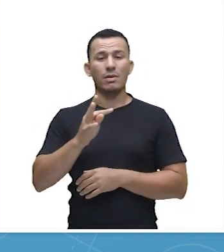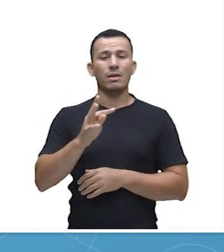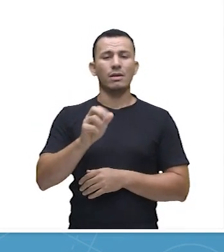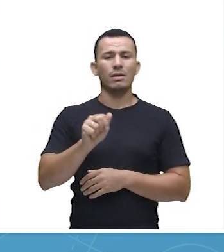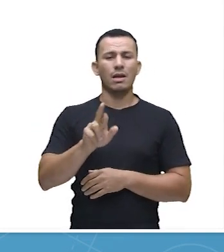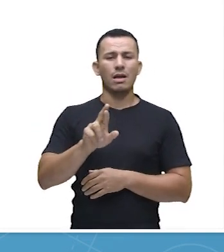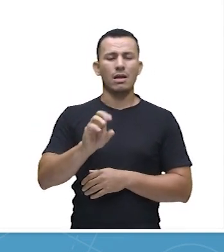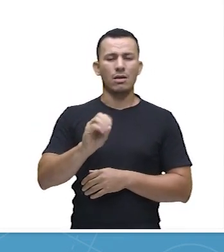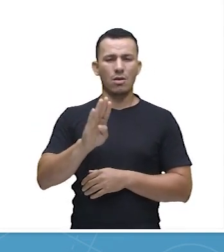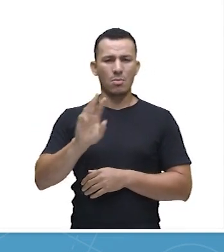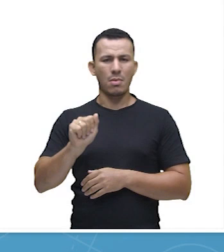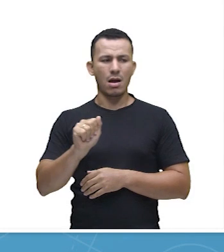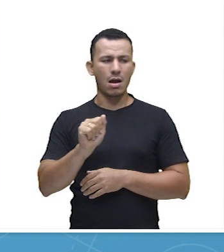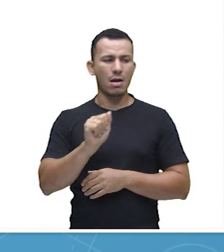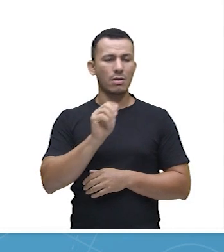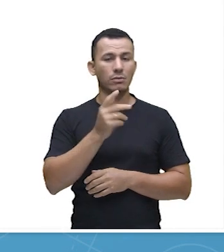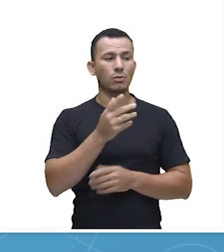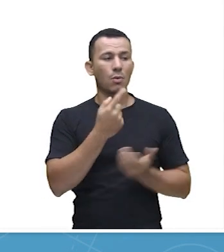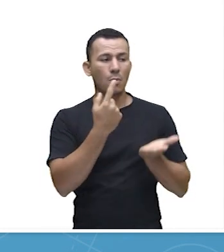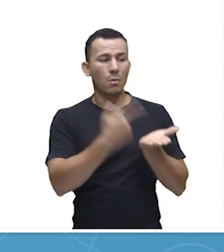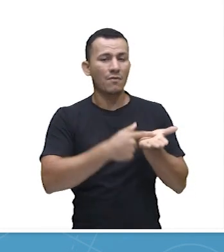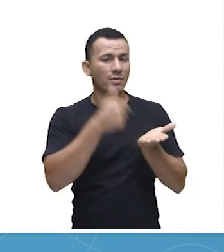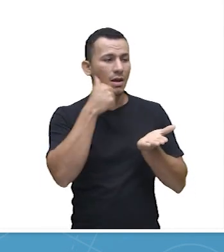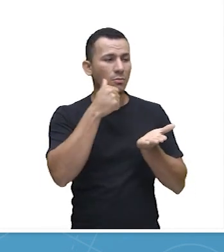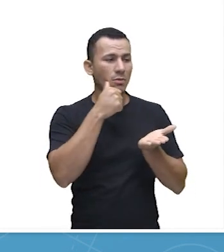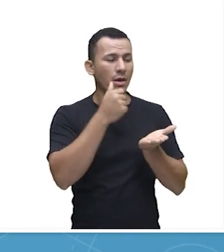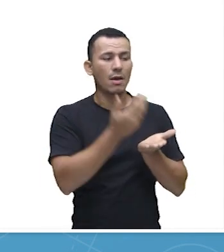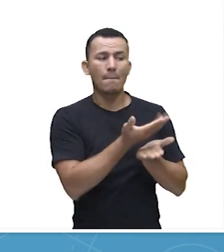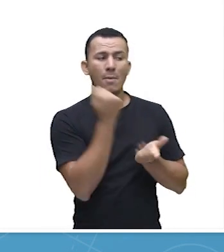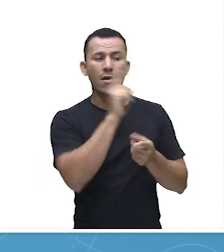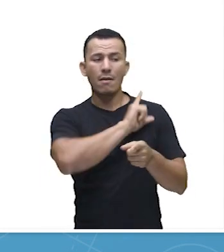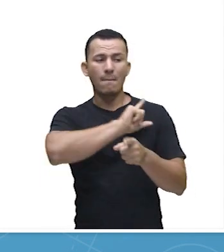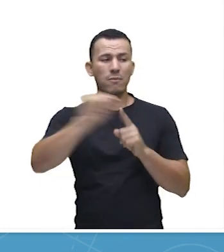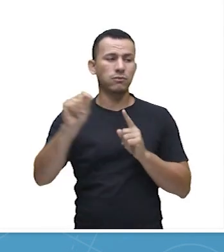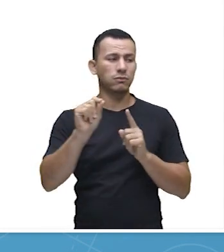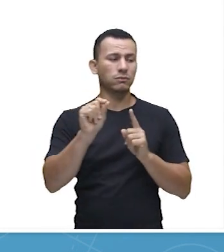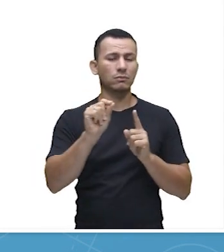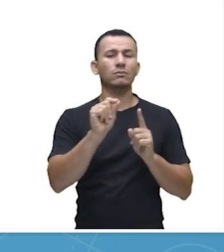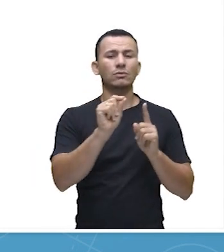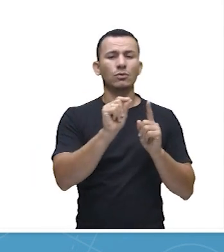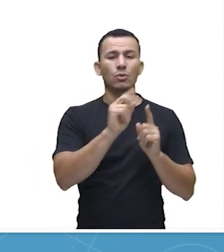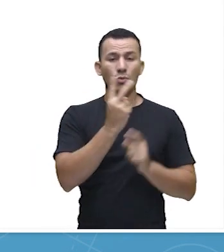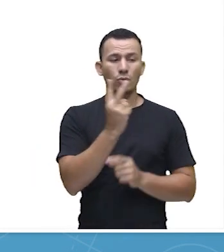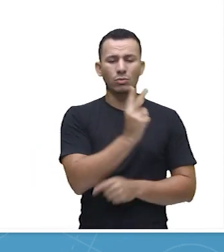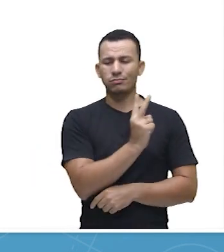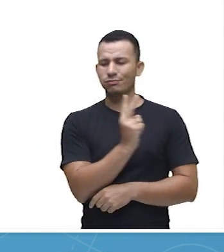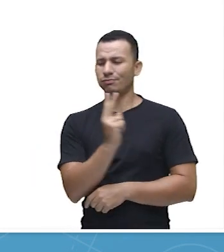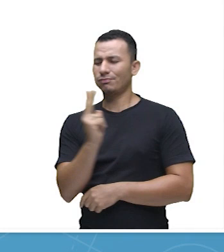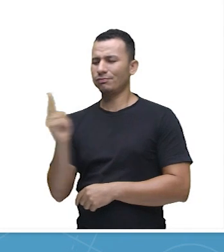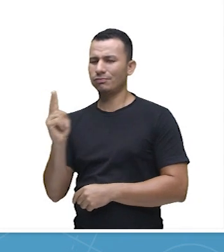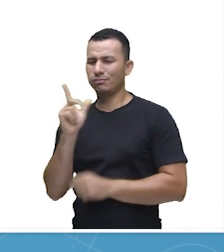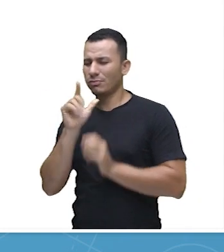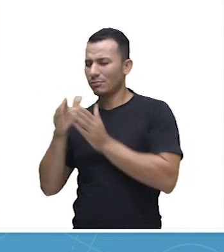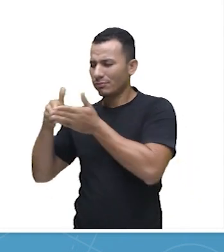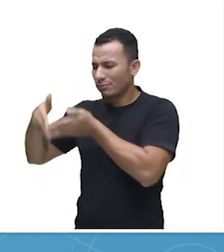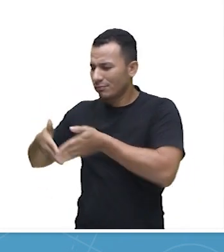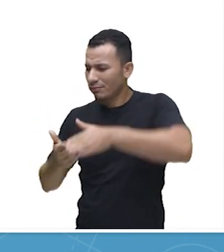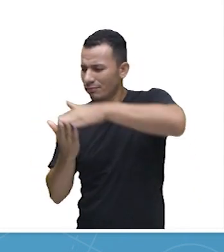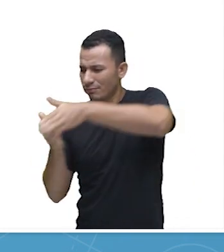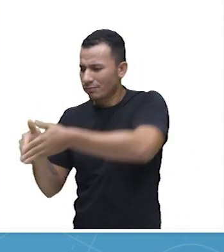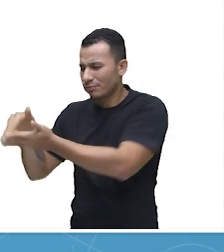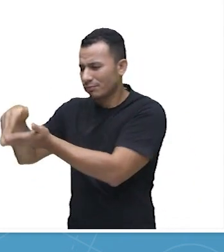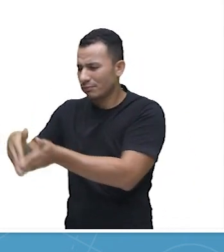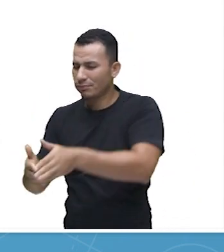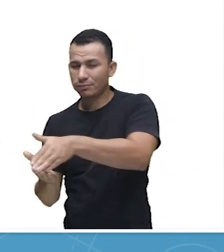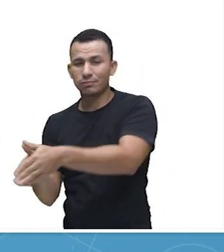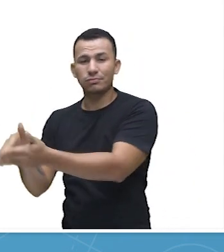linda Naipi numa canoa rio abaixo, arrastada pela correnteza. Quando M'Boi percebeu a fuga de